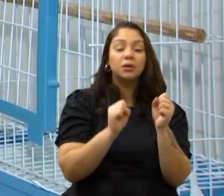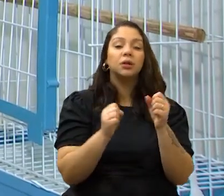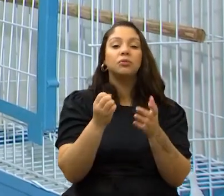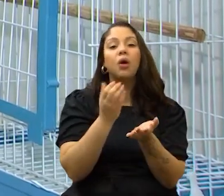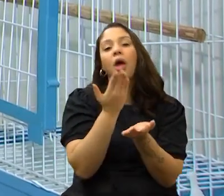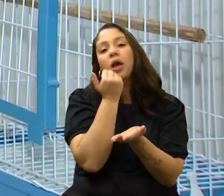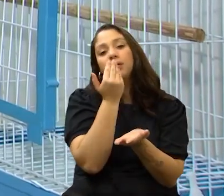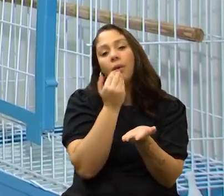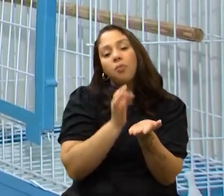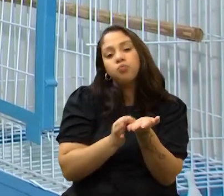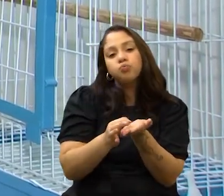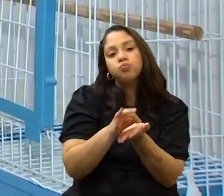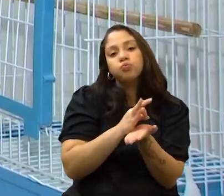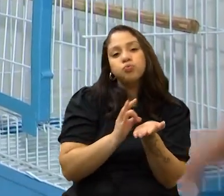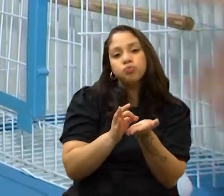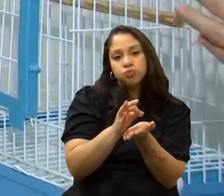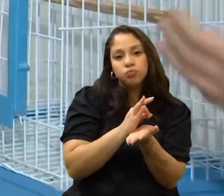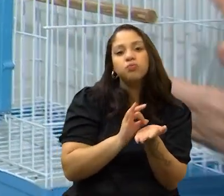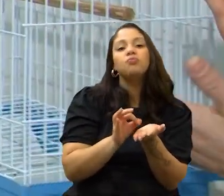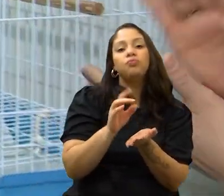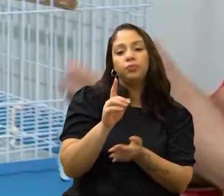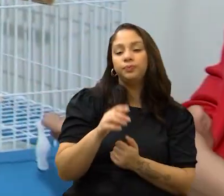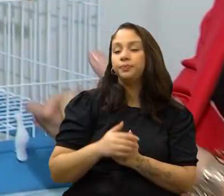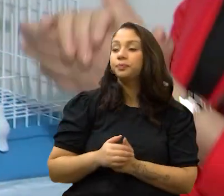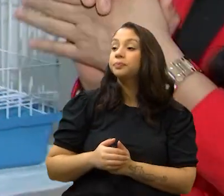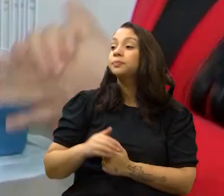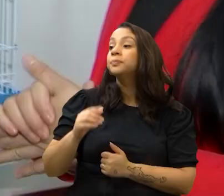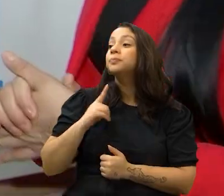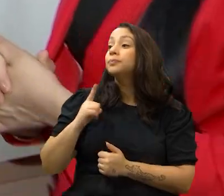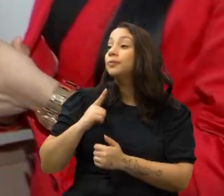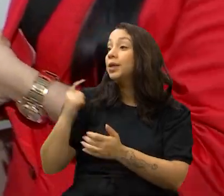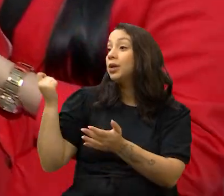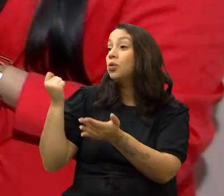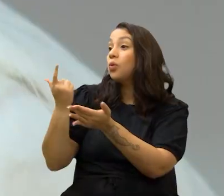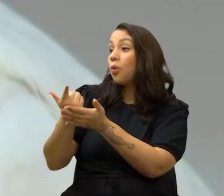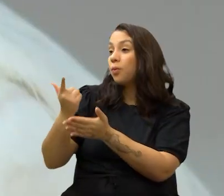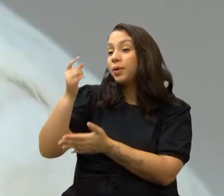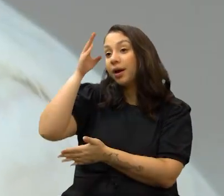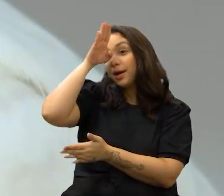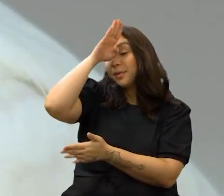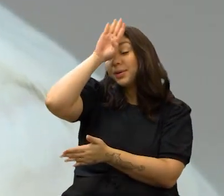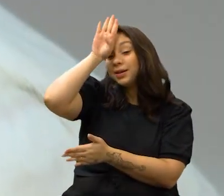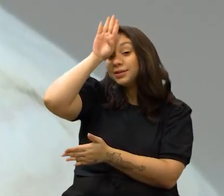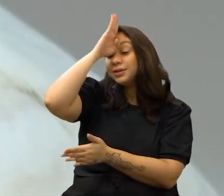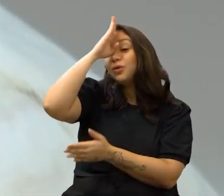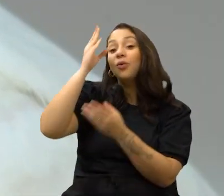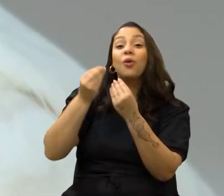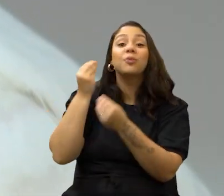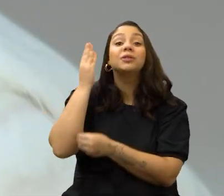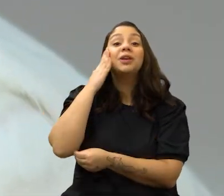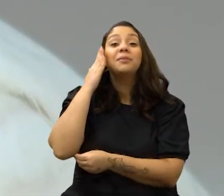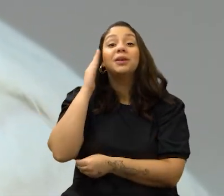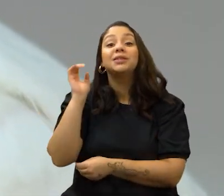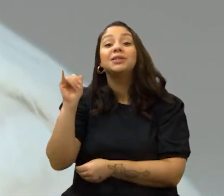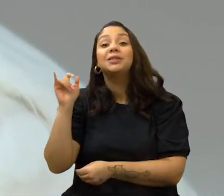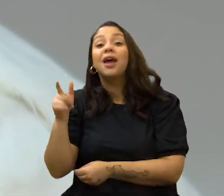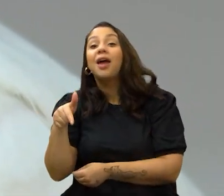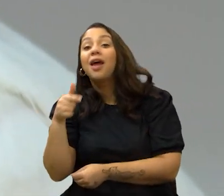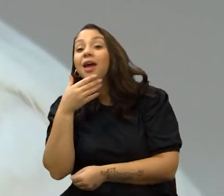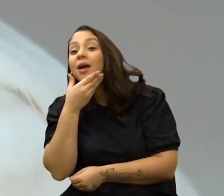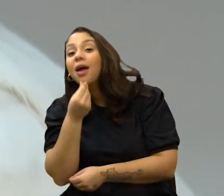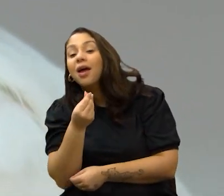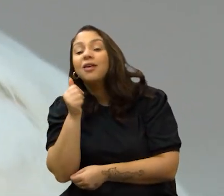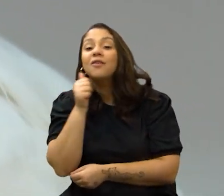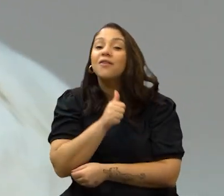ração específica deles. A pessoa vai lá, compra uma calopsita. Como saber se é fêmea ou macho? Então, isso